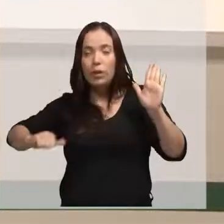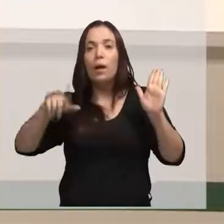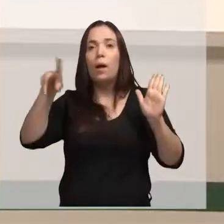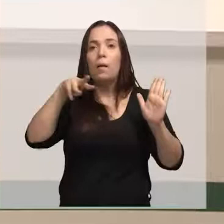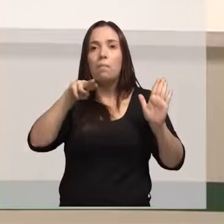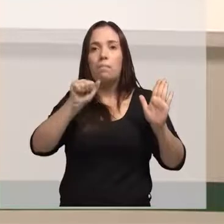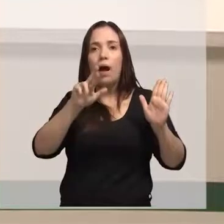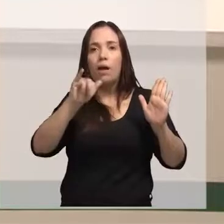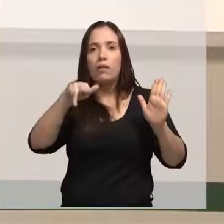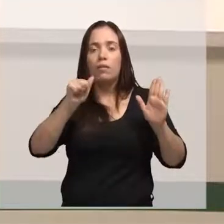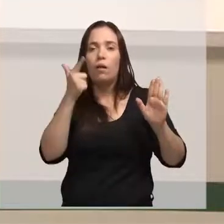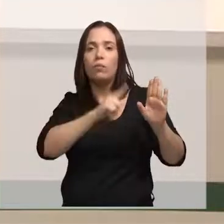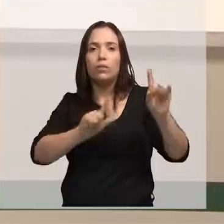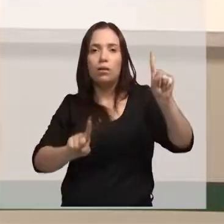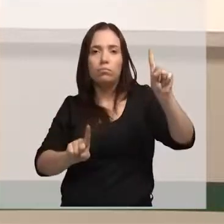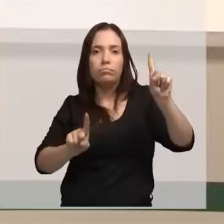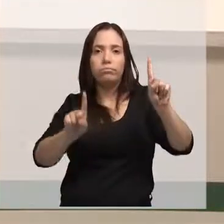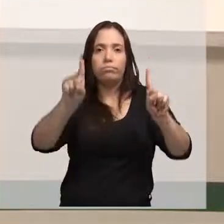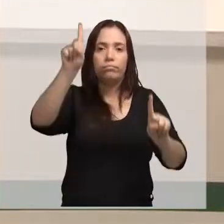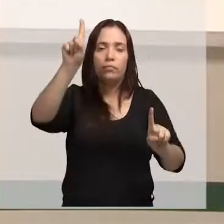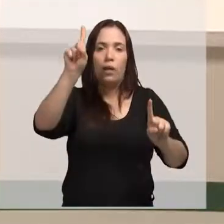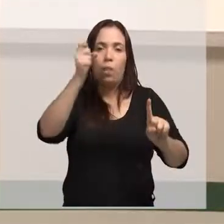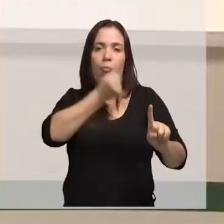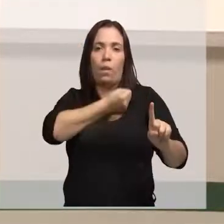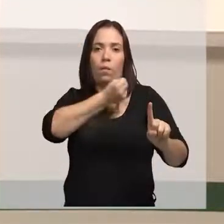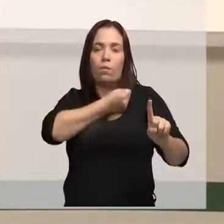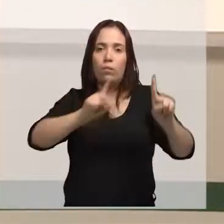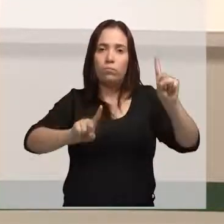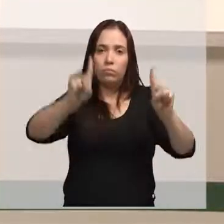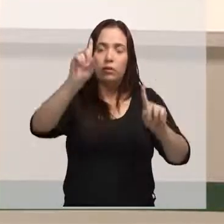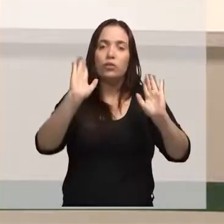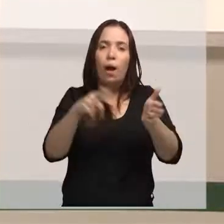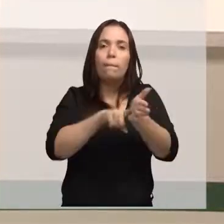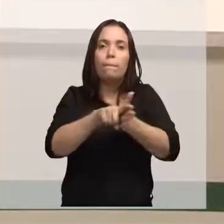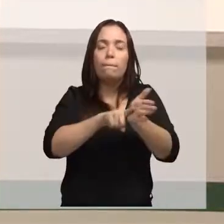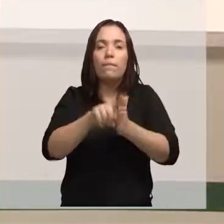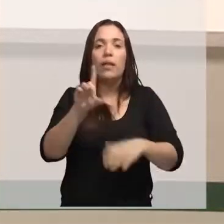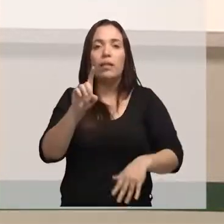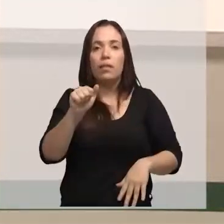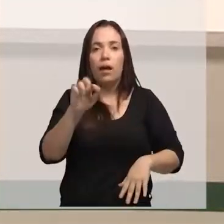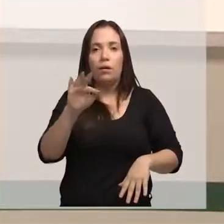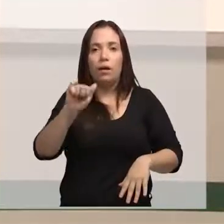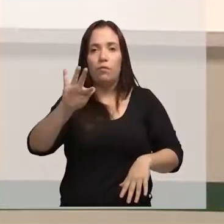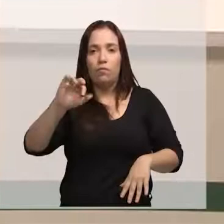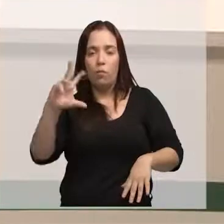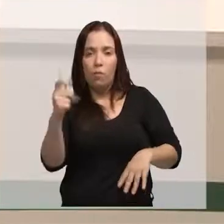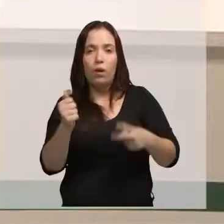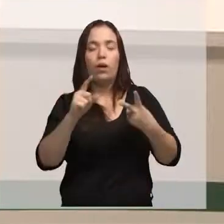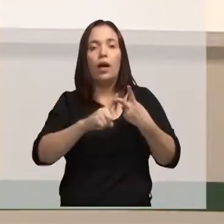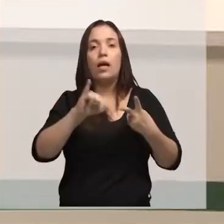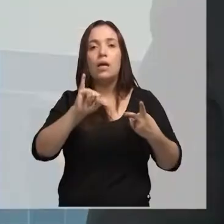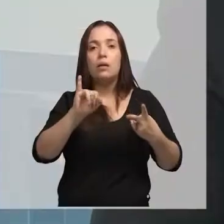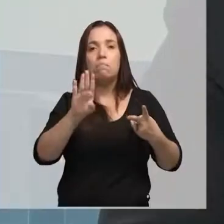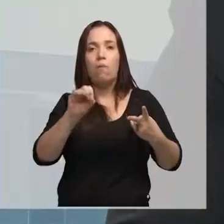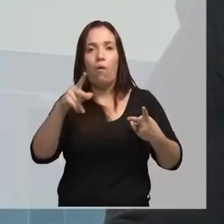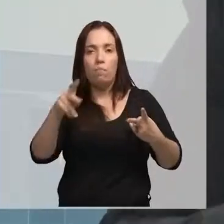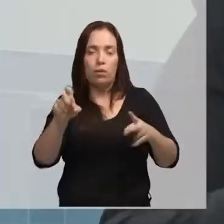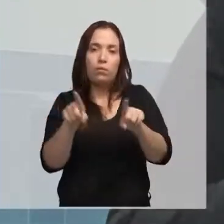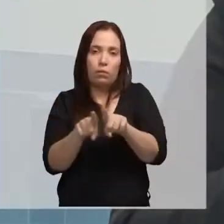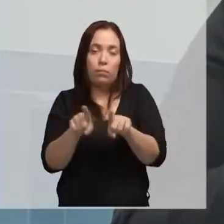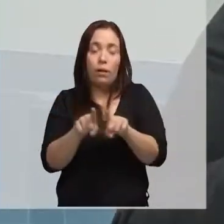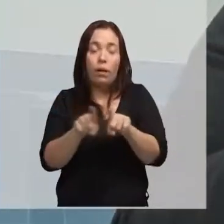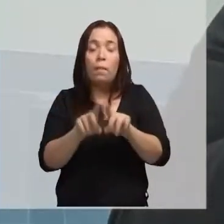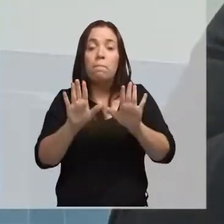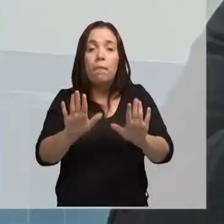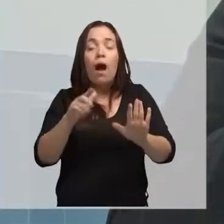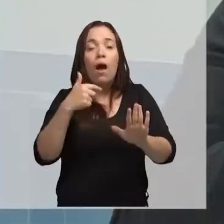para 14% aí nas outras pesquisas. Isso aconteceu na pesquisa Datafolha E do Ibope. e aconteceu também no Ibope. O que eu